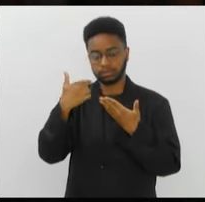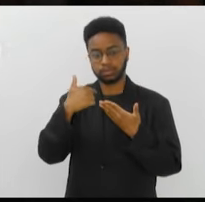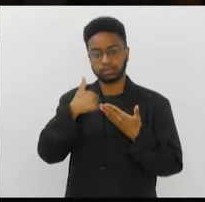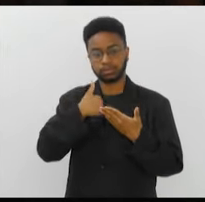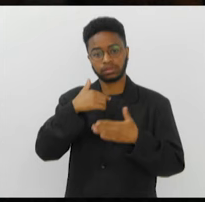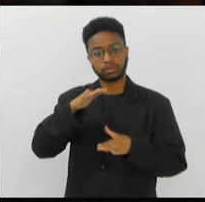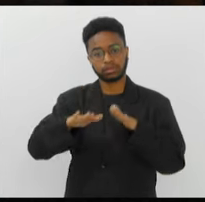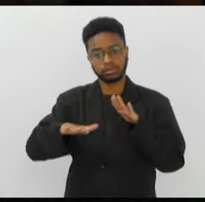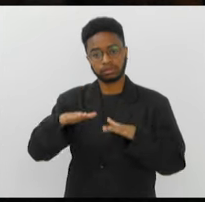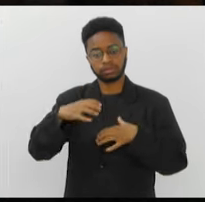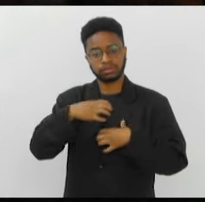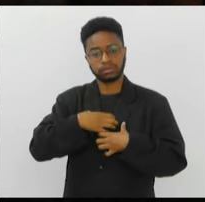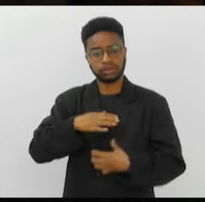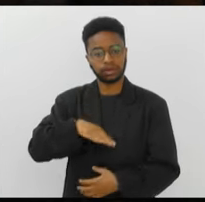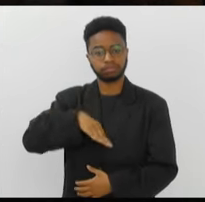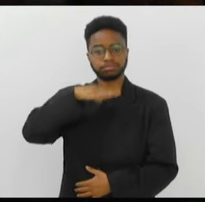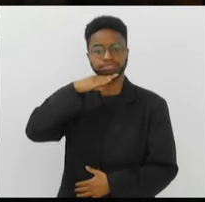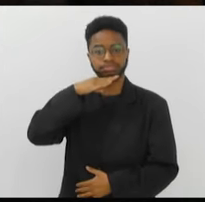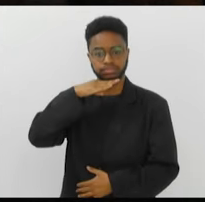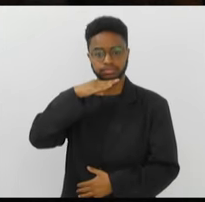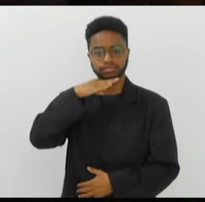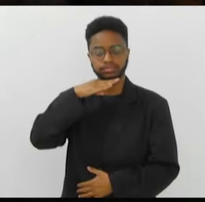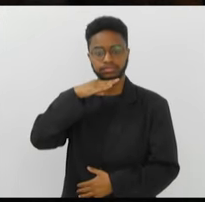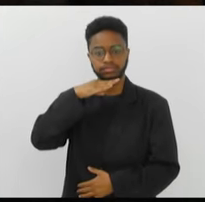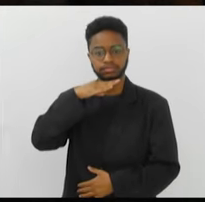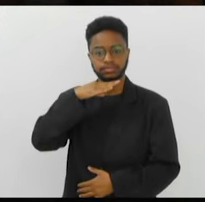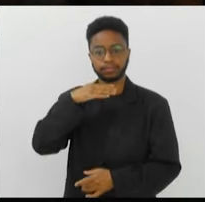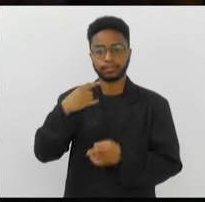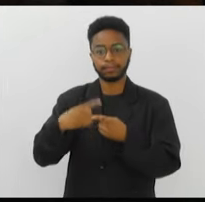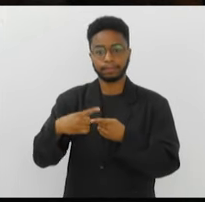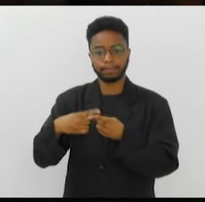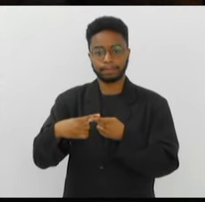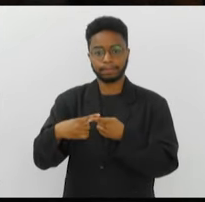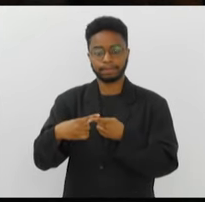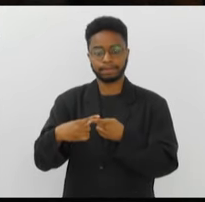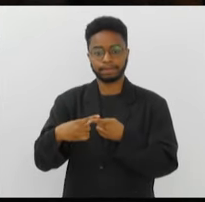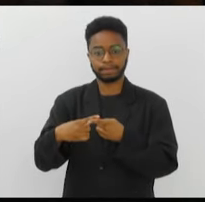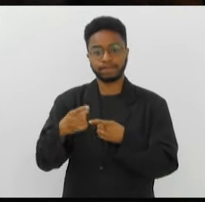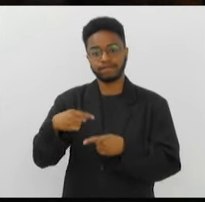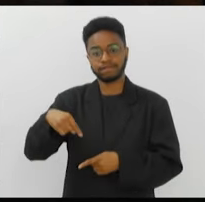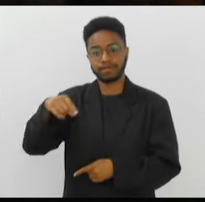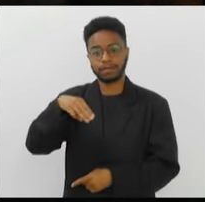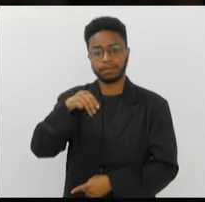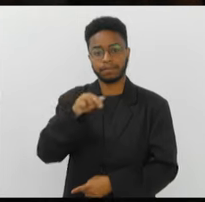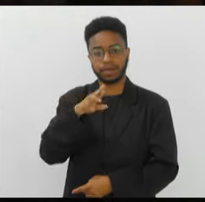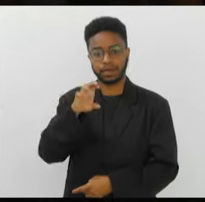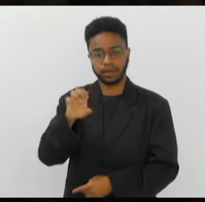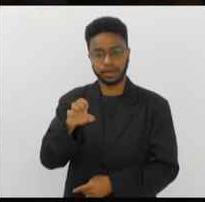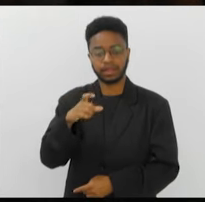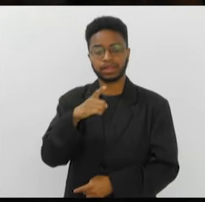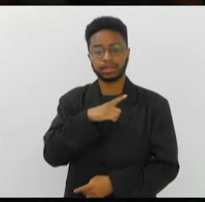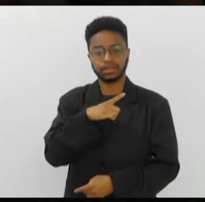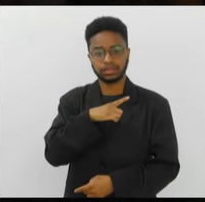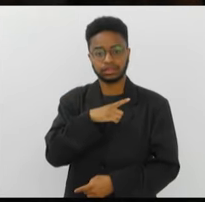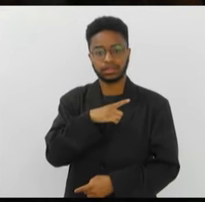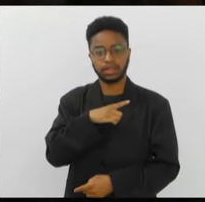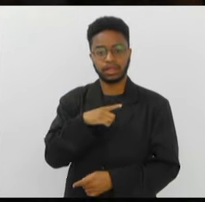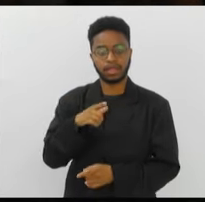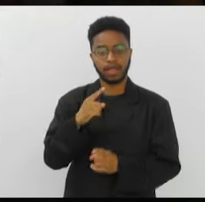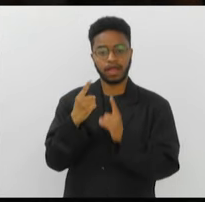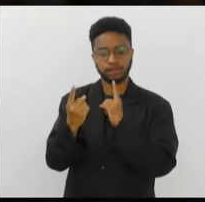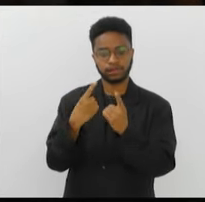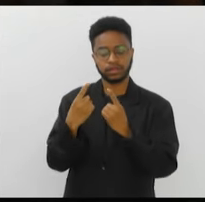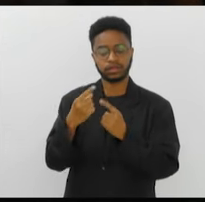vezes, estarrecido. Você passa na Maré, e aí tem a Maré pela Avenida